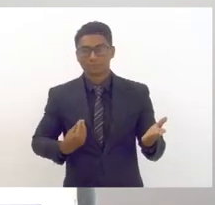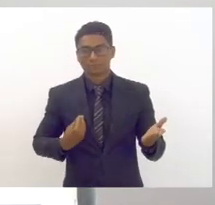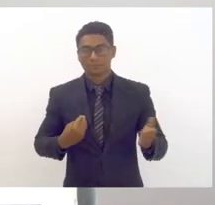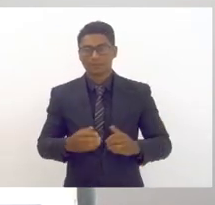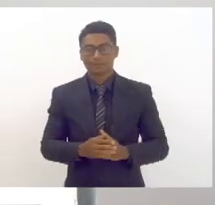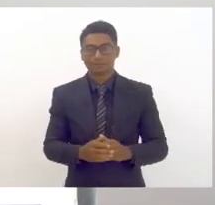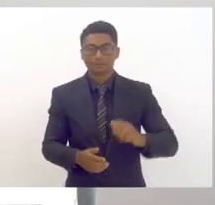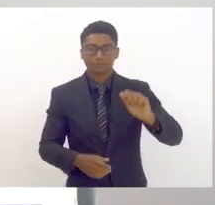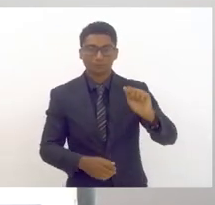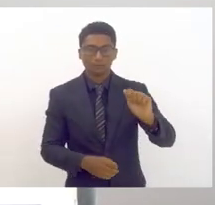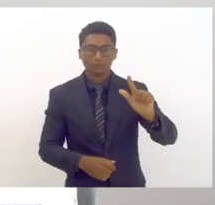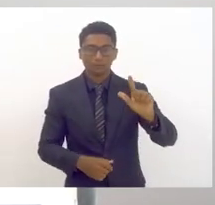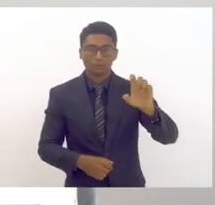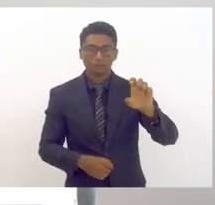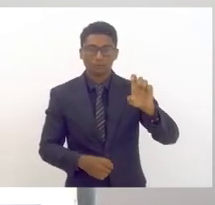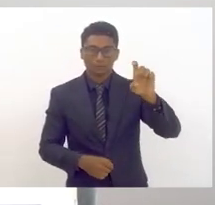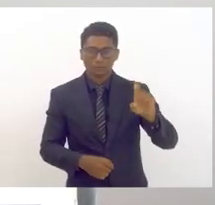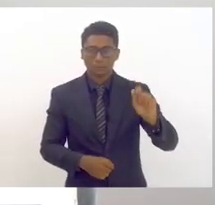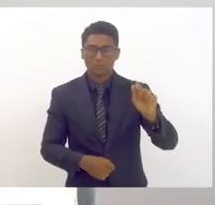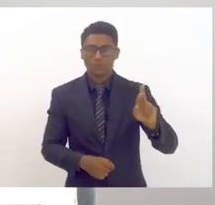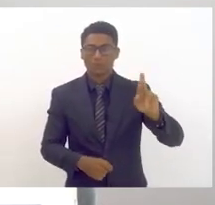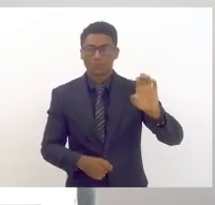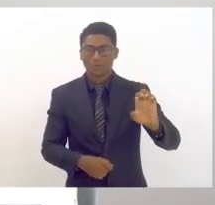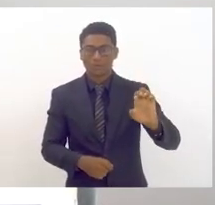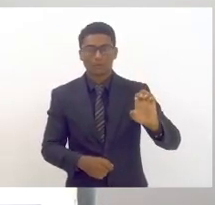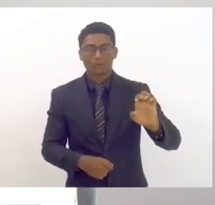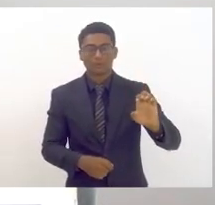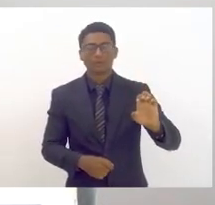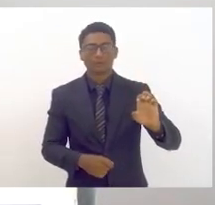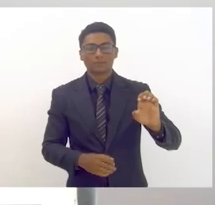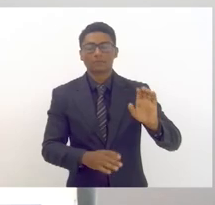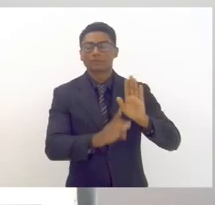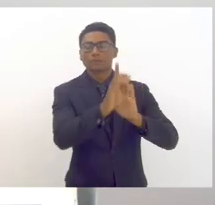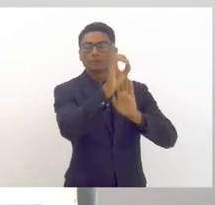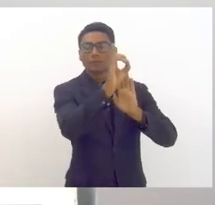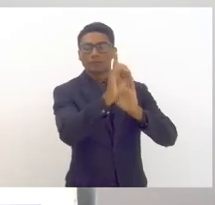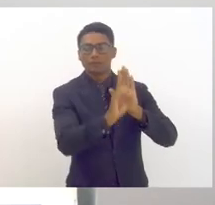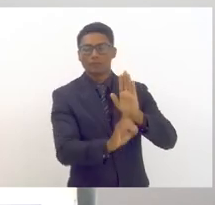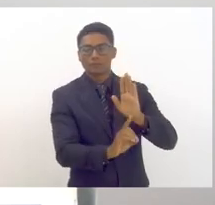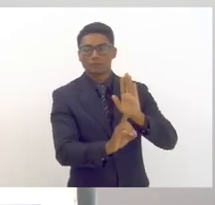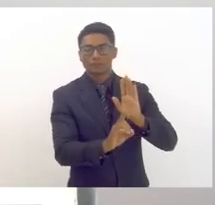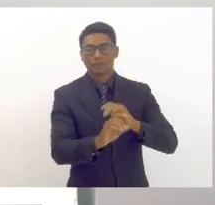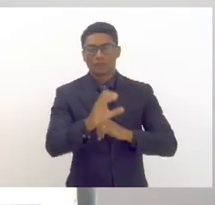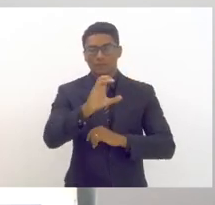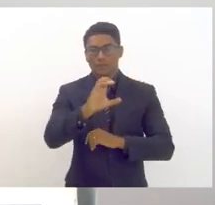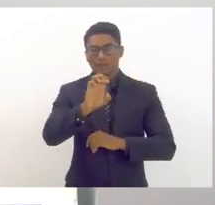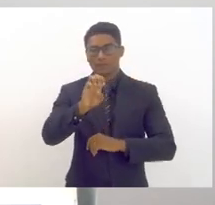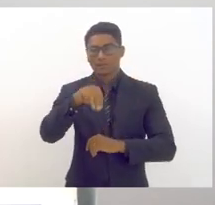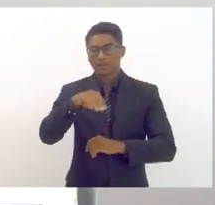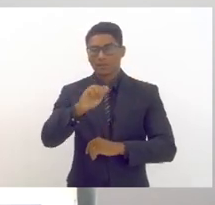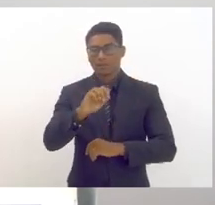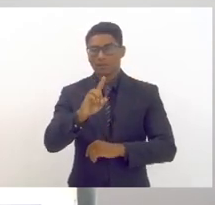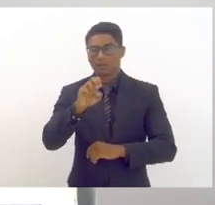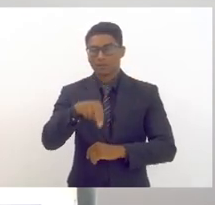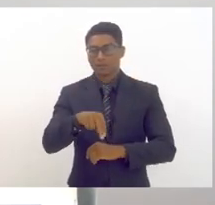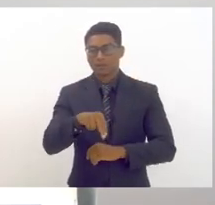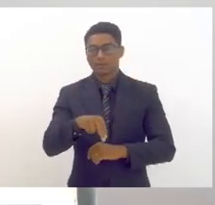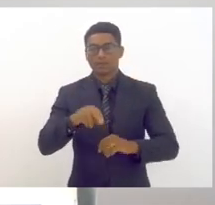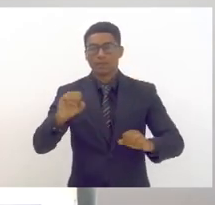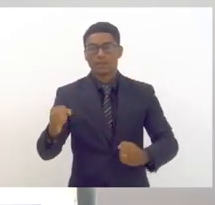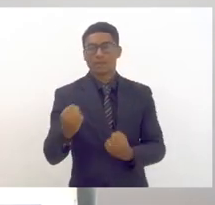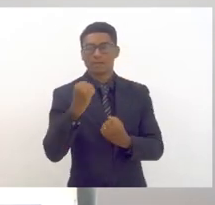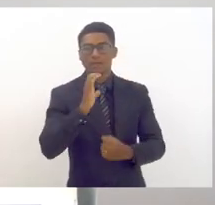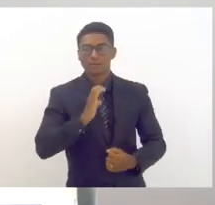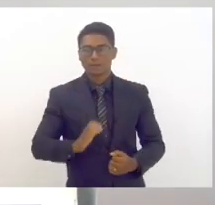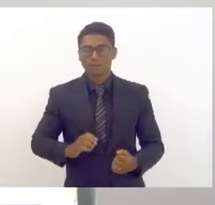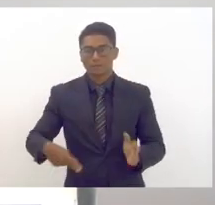Alexandre Azevedo de Almeida, diretor do CEMADEM, AR de Defesa Civil de Angra dos